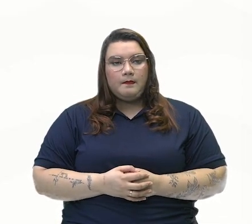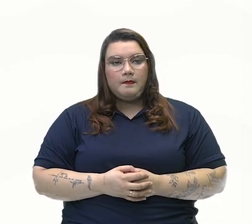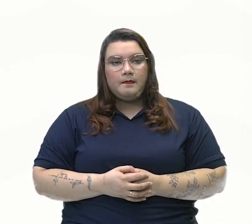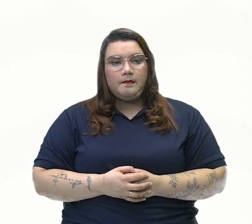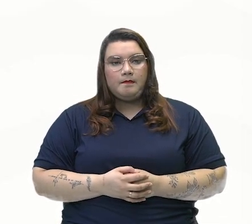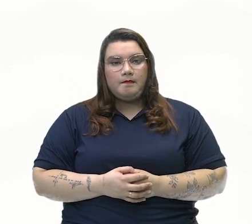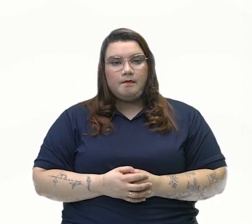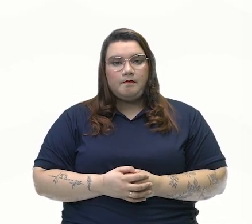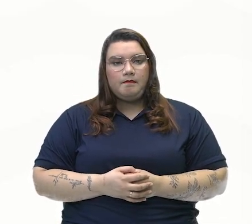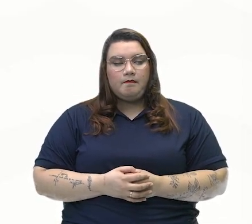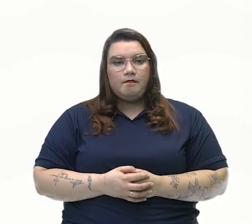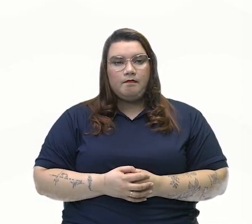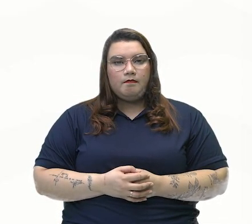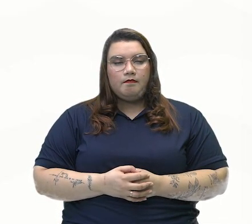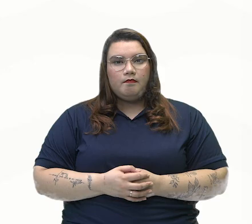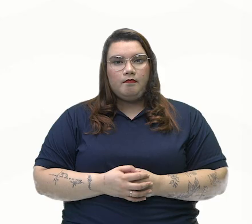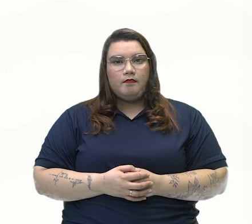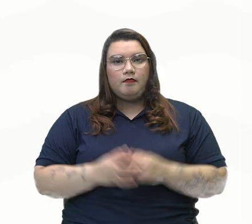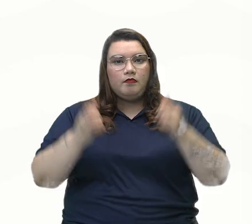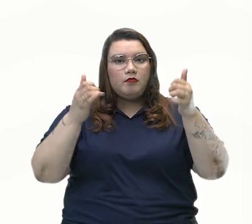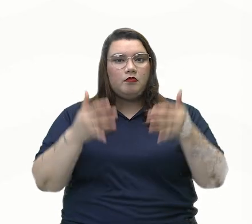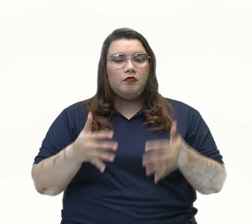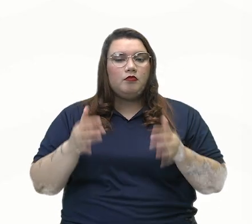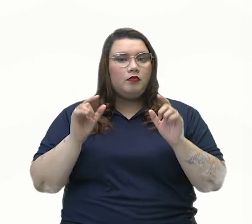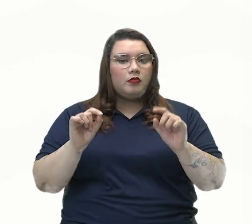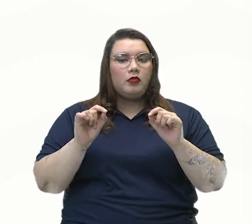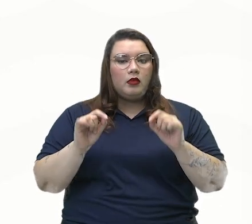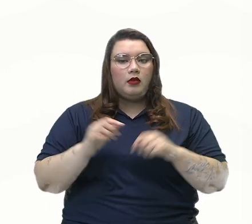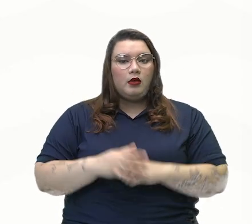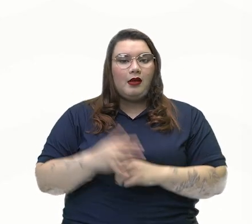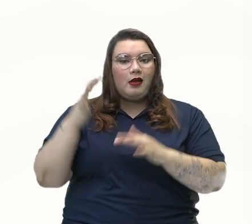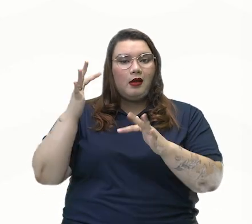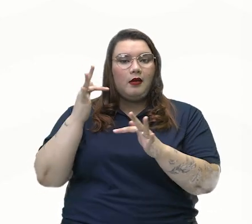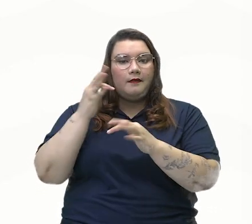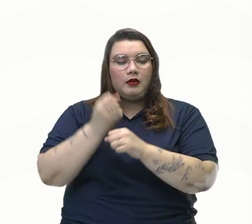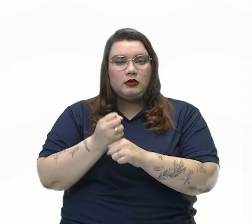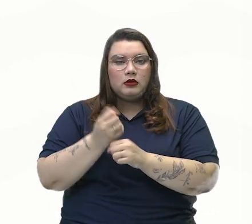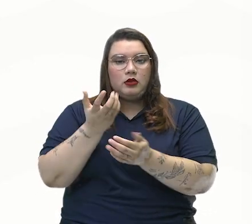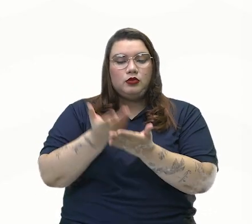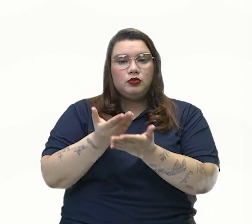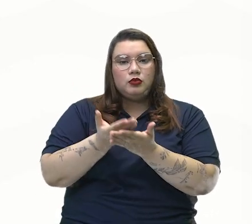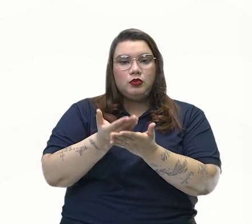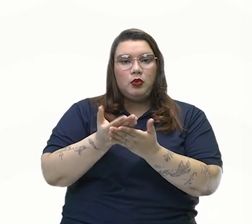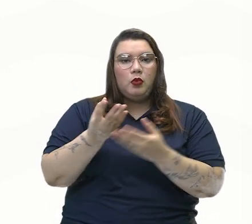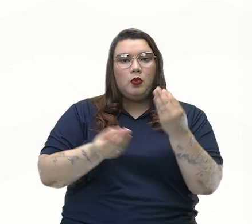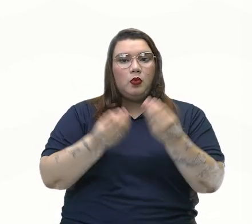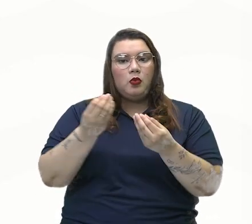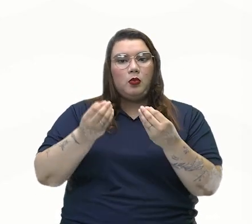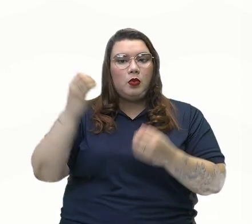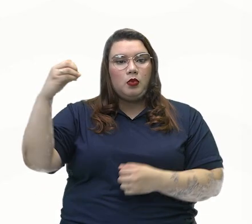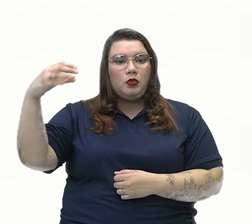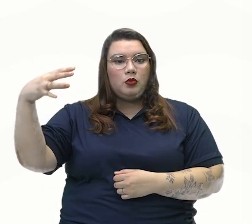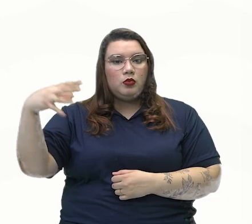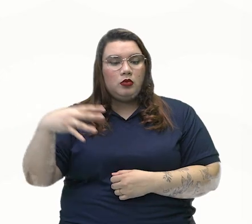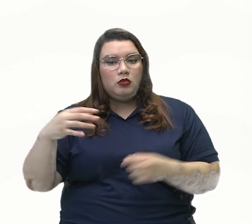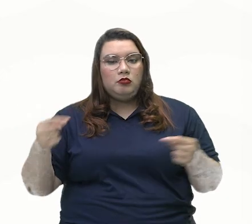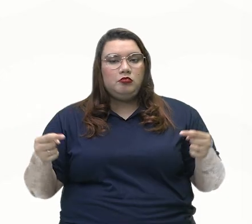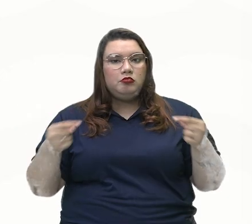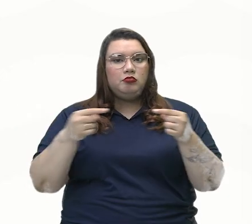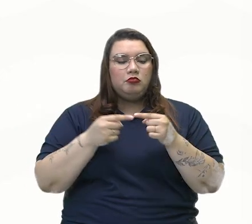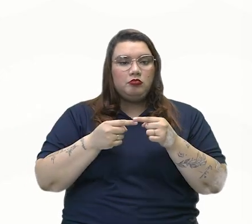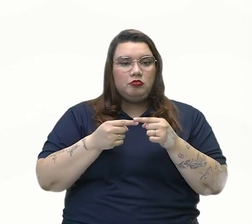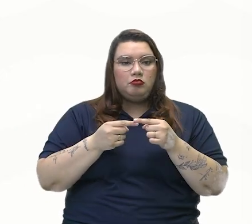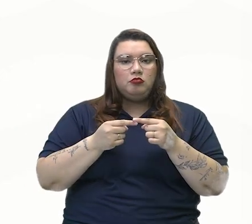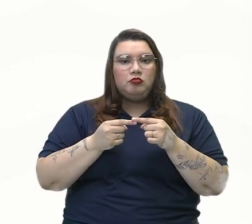Aqui, nessa cartela, onde nós temos o seguinte escrito. A física estuda o comportamento